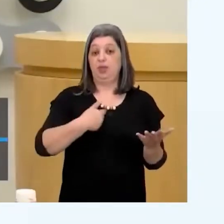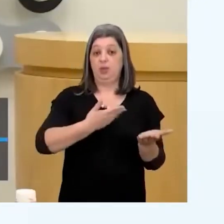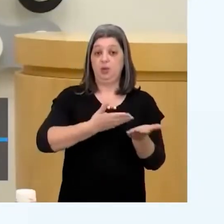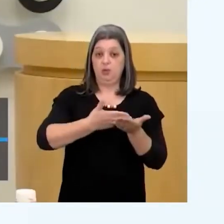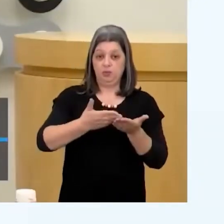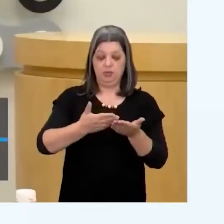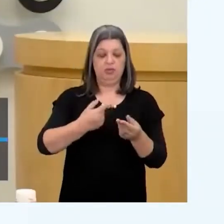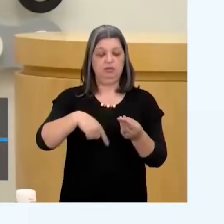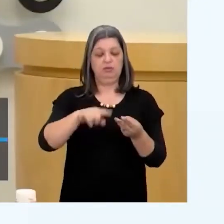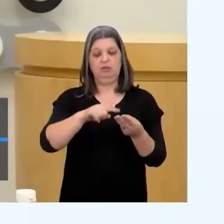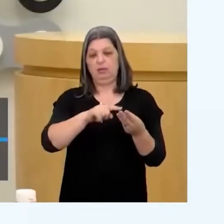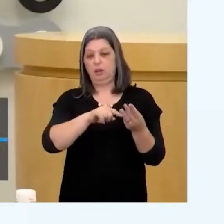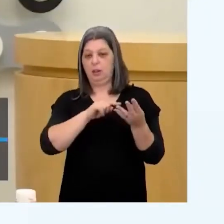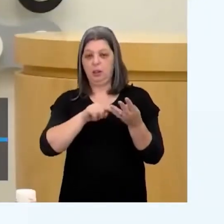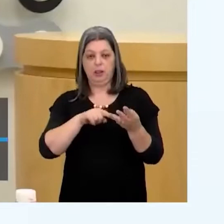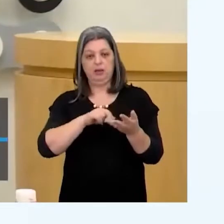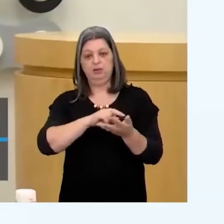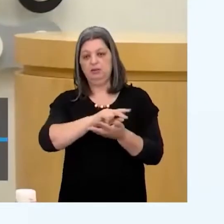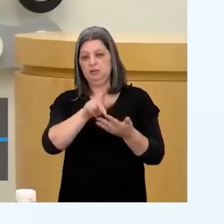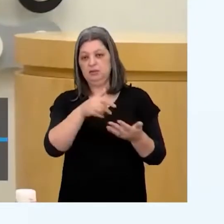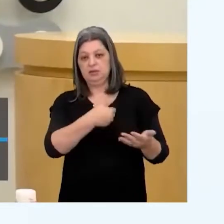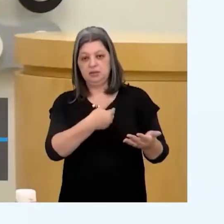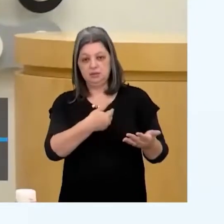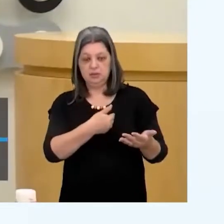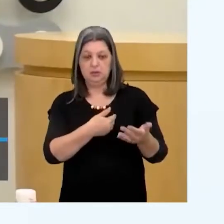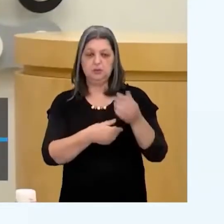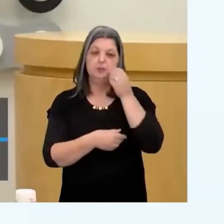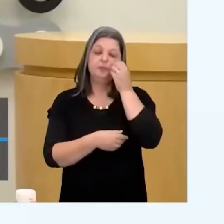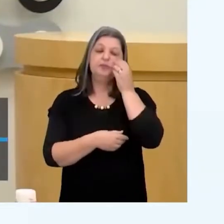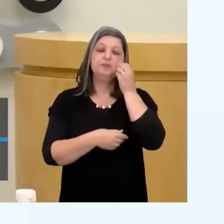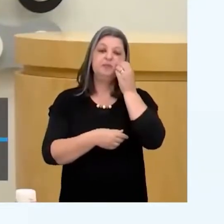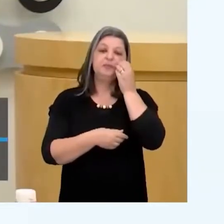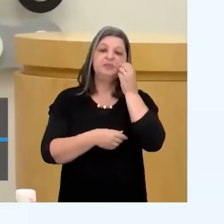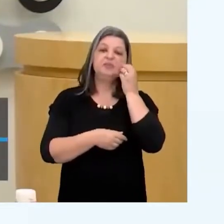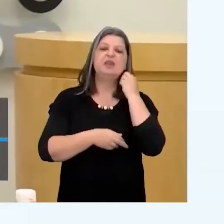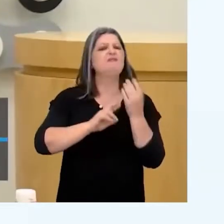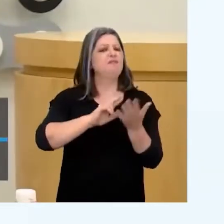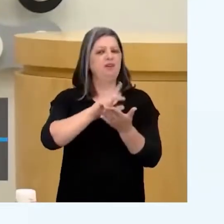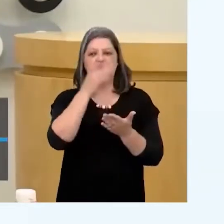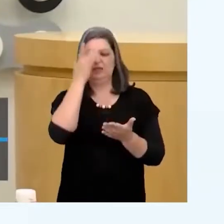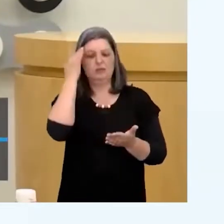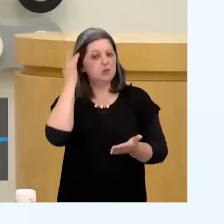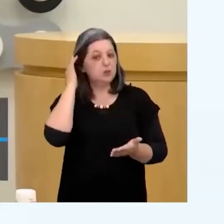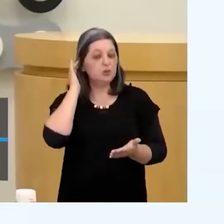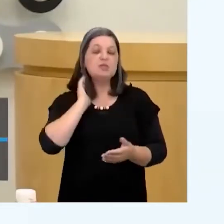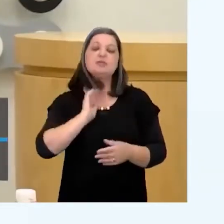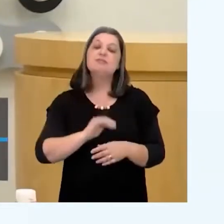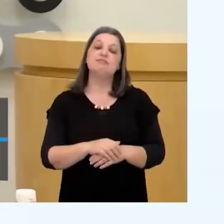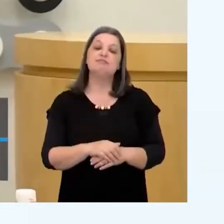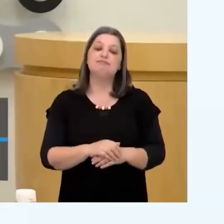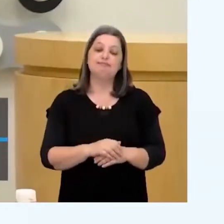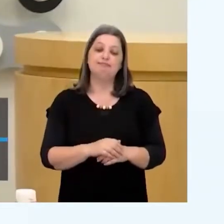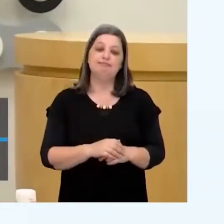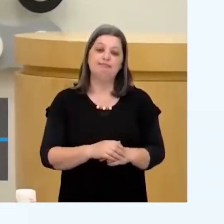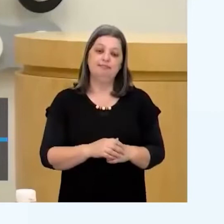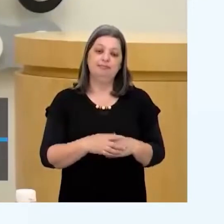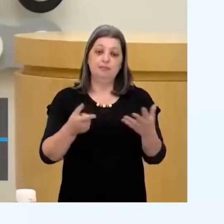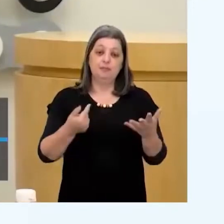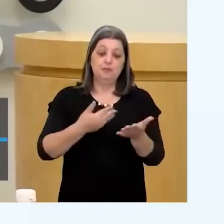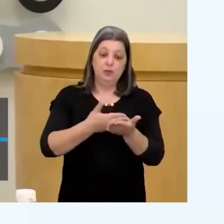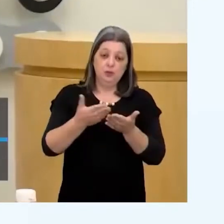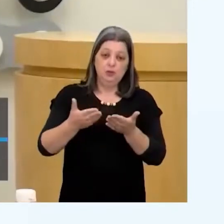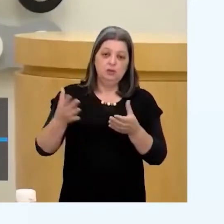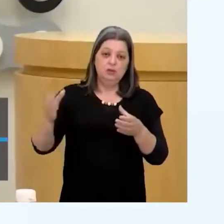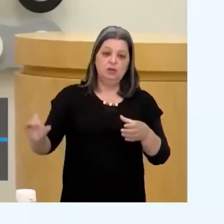William Chapéu, Cristina Assunção, Vander Tchê, né, e mais um monte de gente que chegou com nós ali e passou a